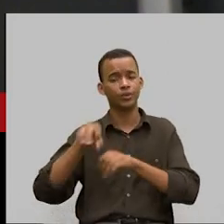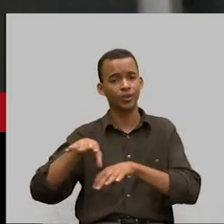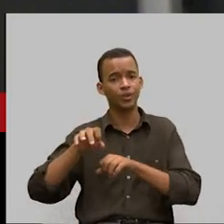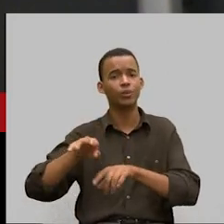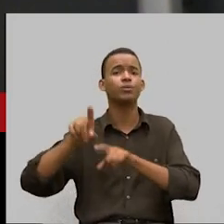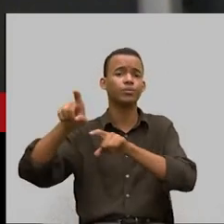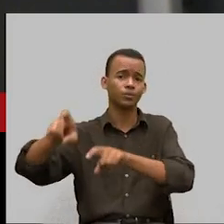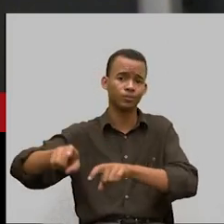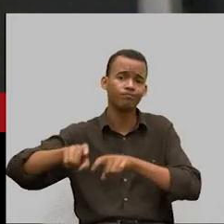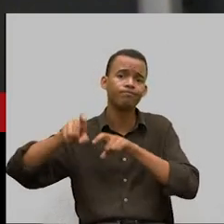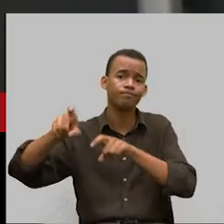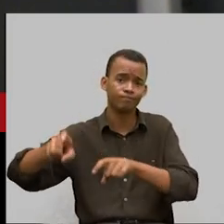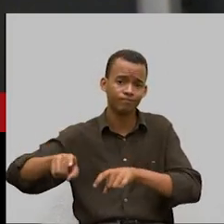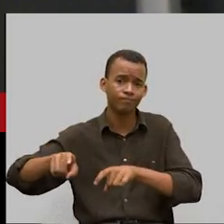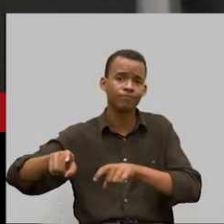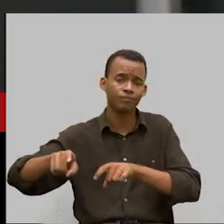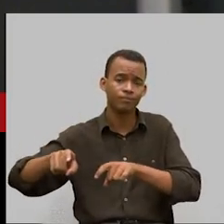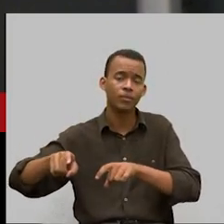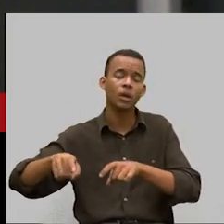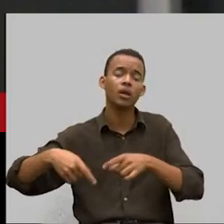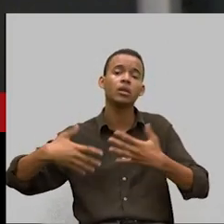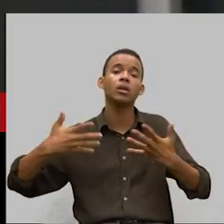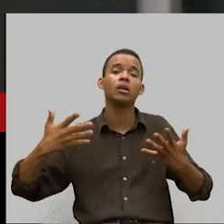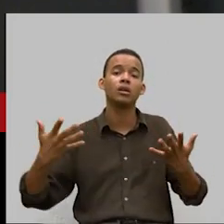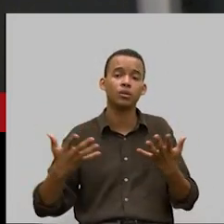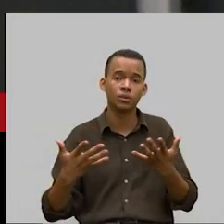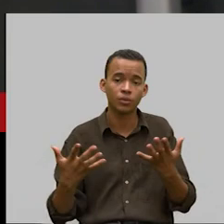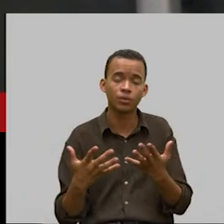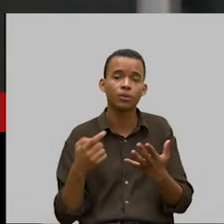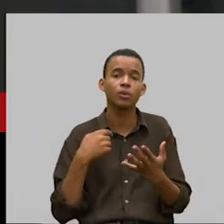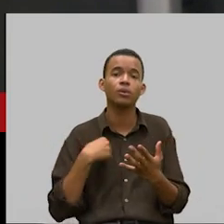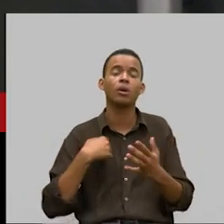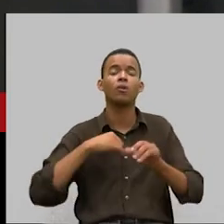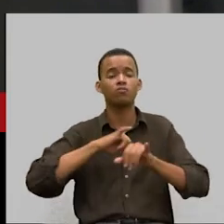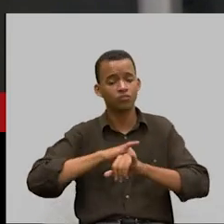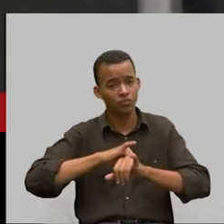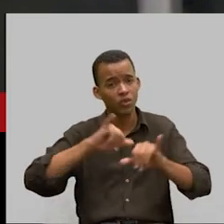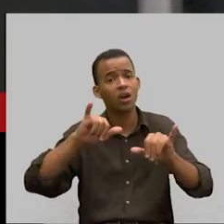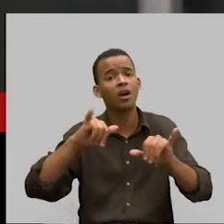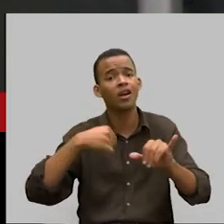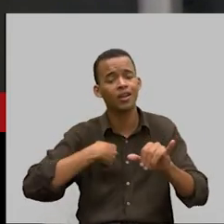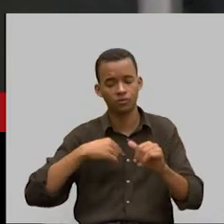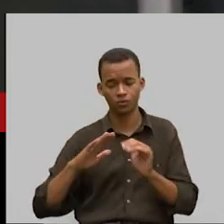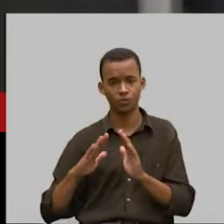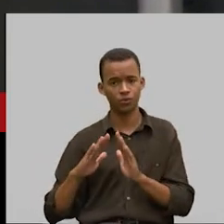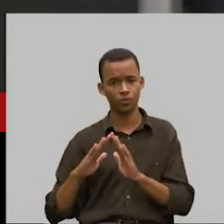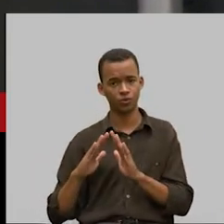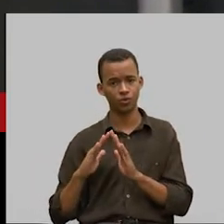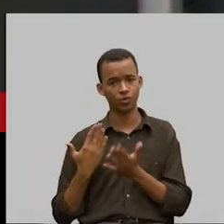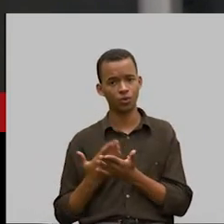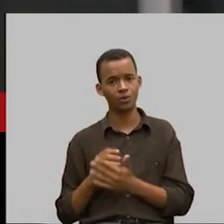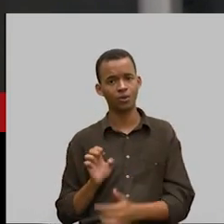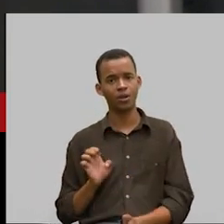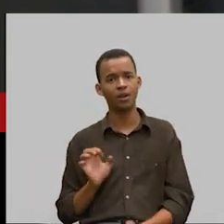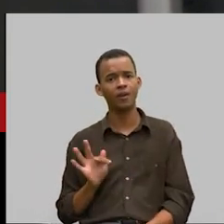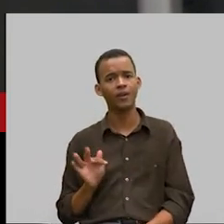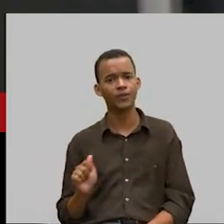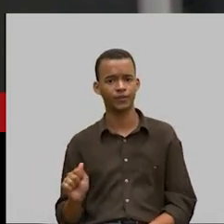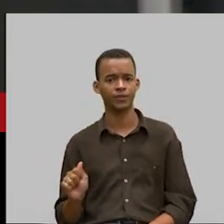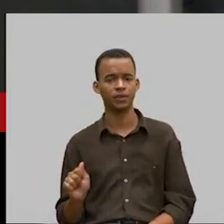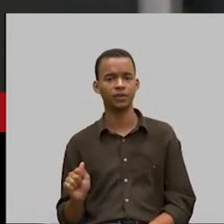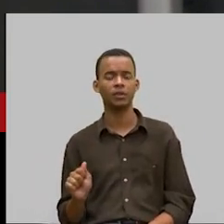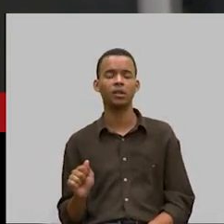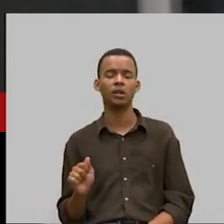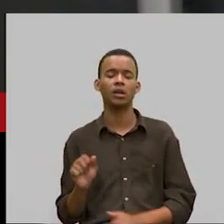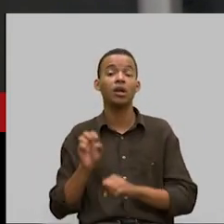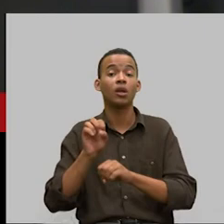aqui quero deixar meu recado como estudante de Efa a educação é um ato de amor